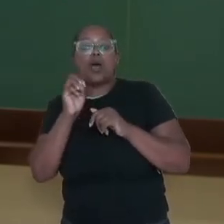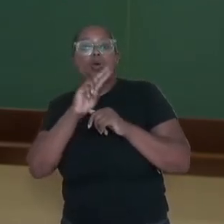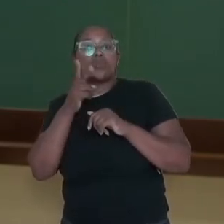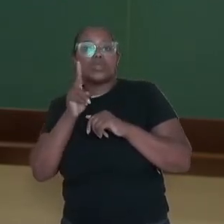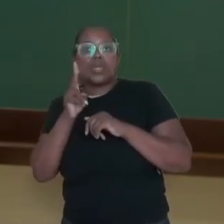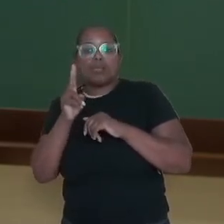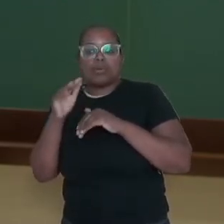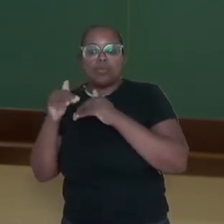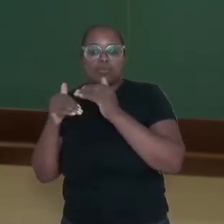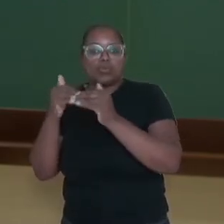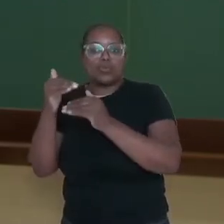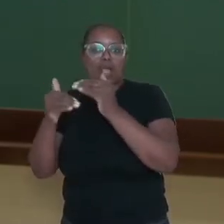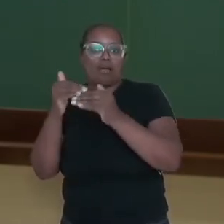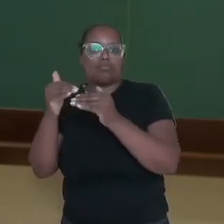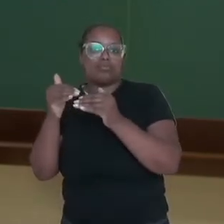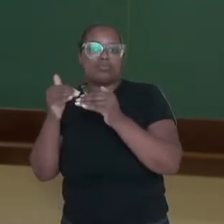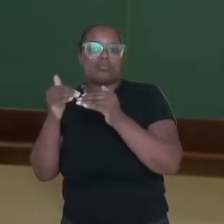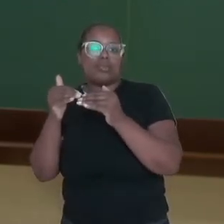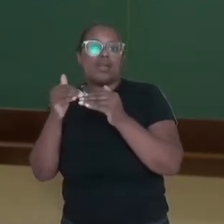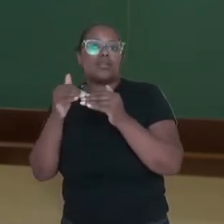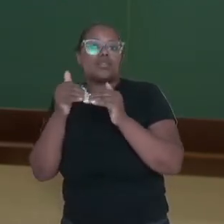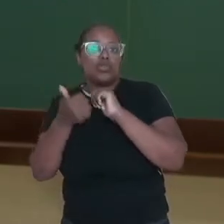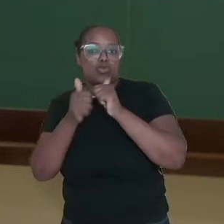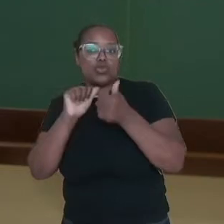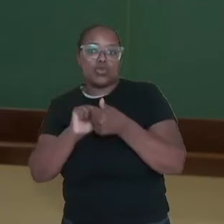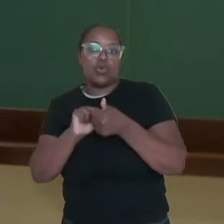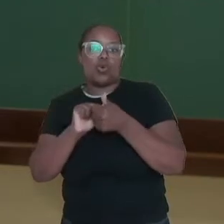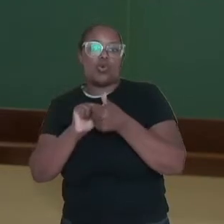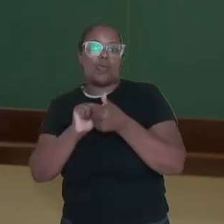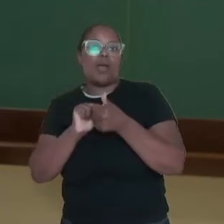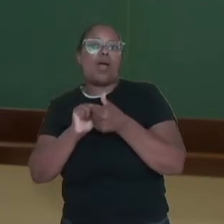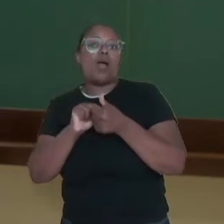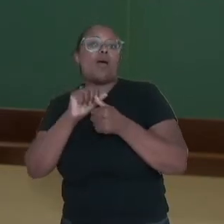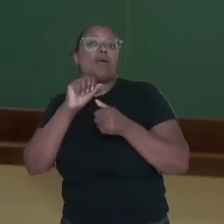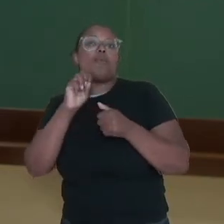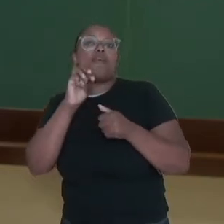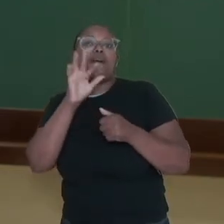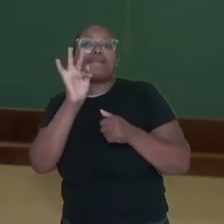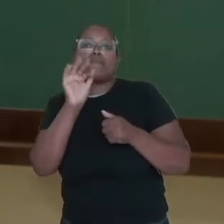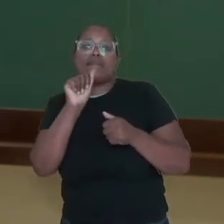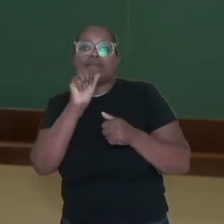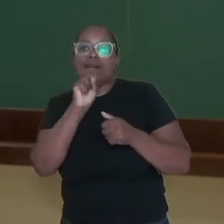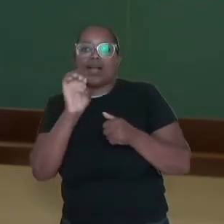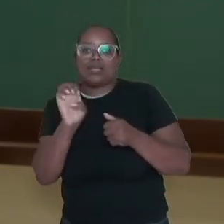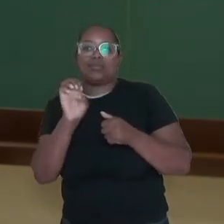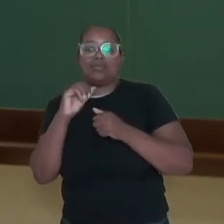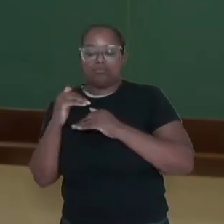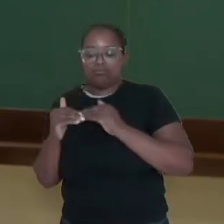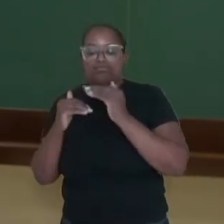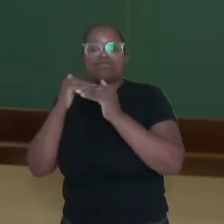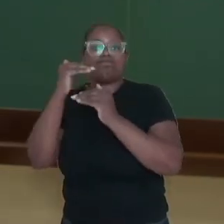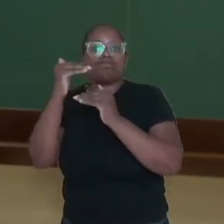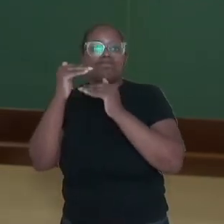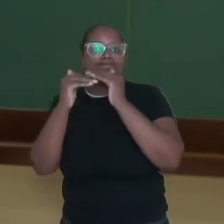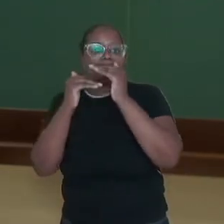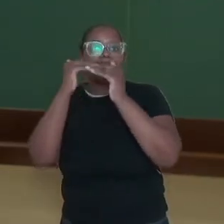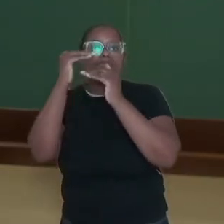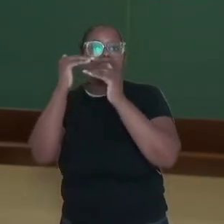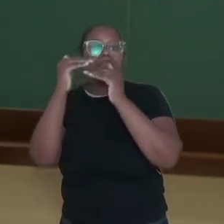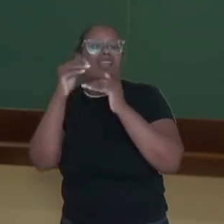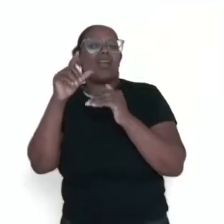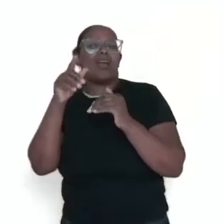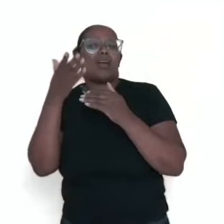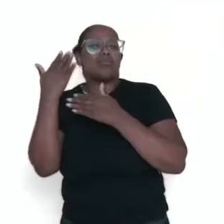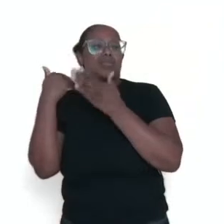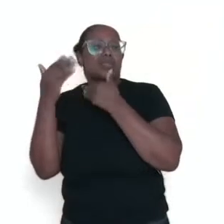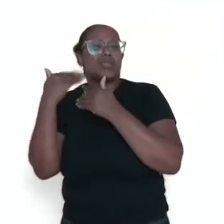naquela fase, né? Você está sempre buscando melhorar o seu resultado. Desde os primeiros jogos